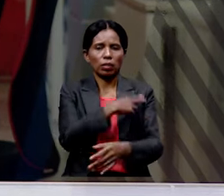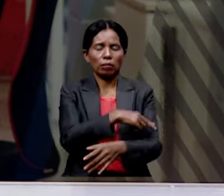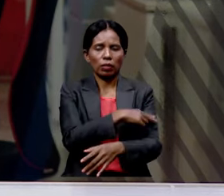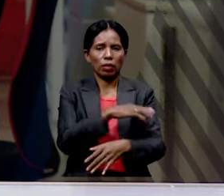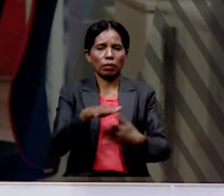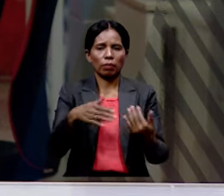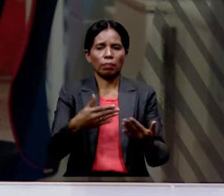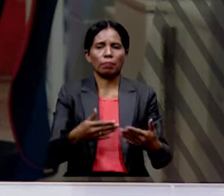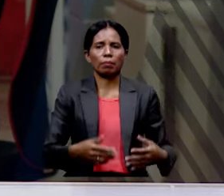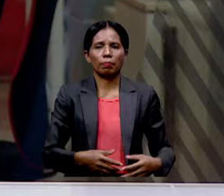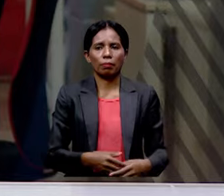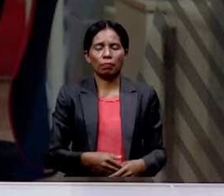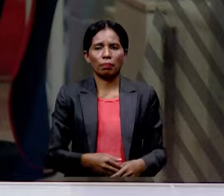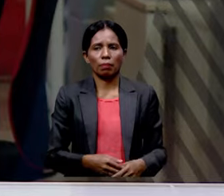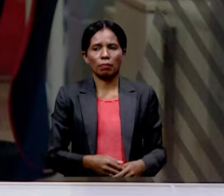Sirah.